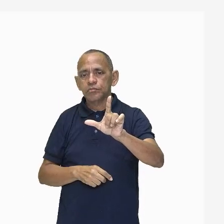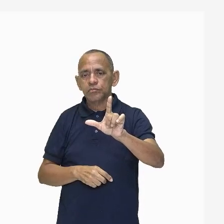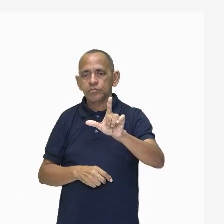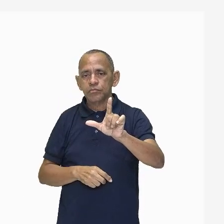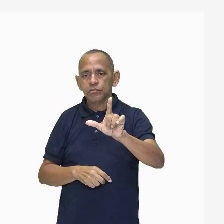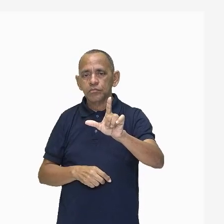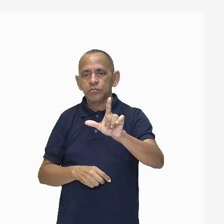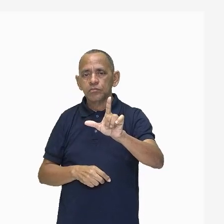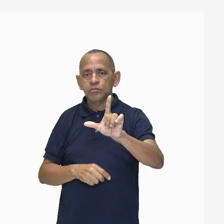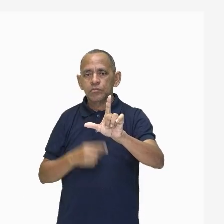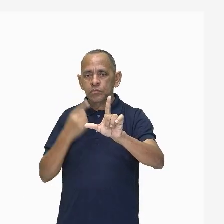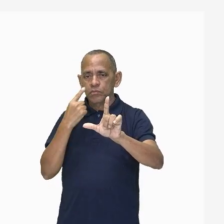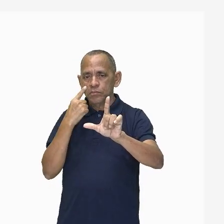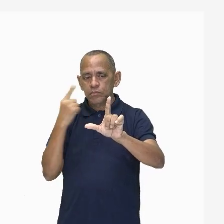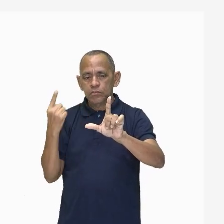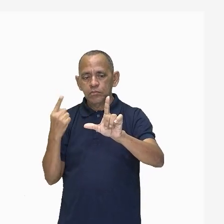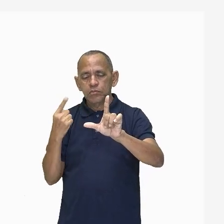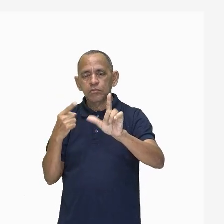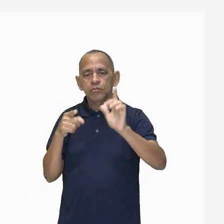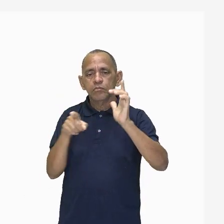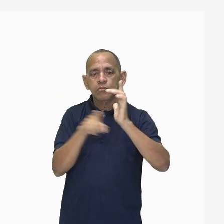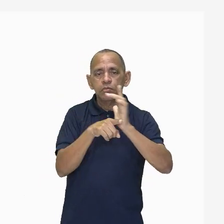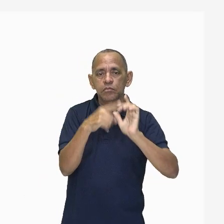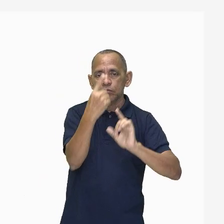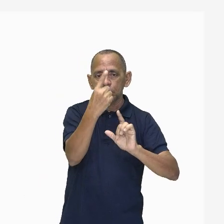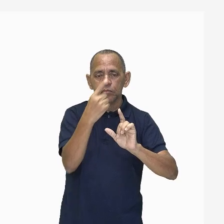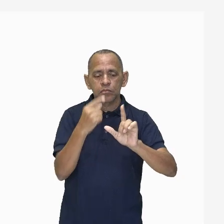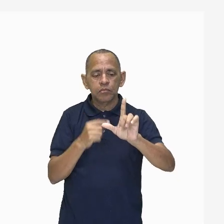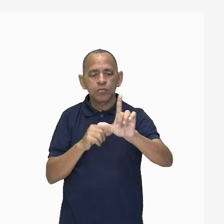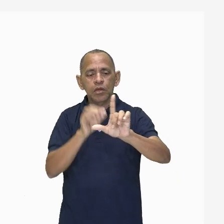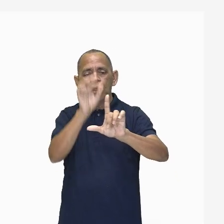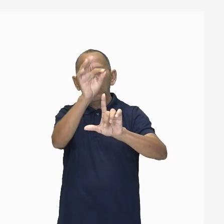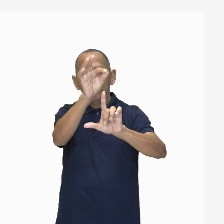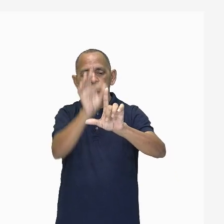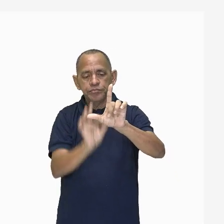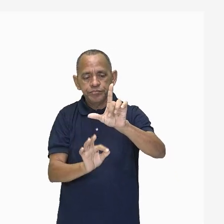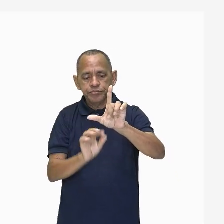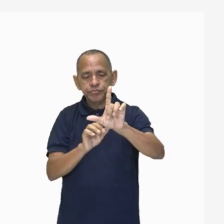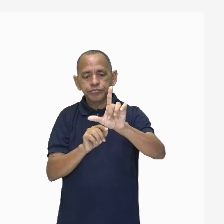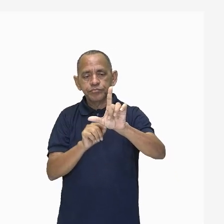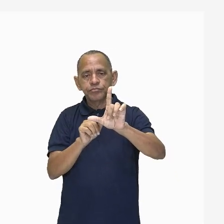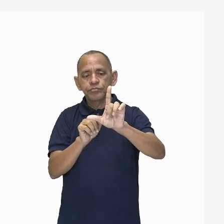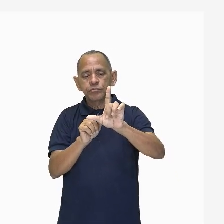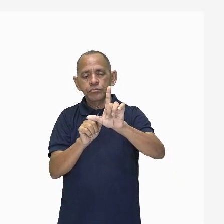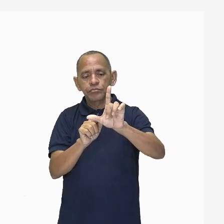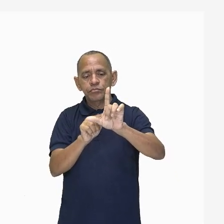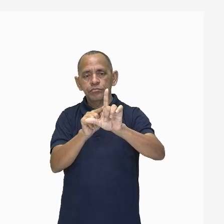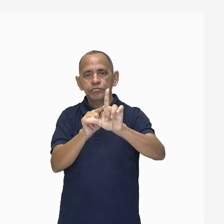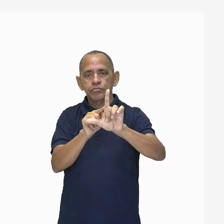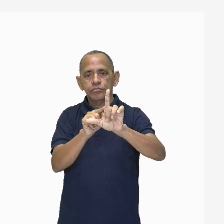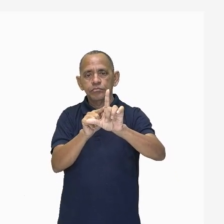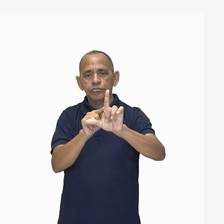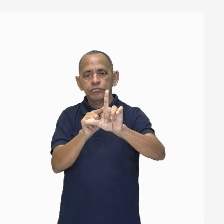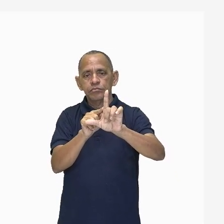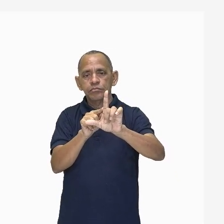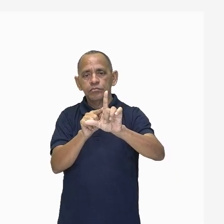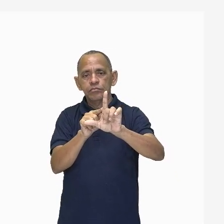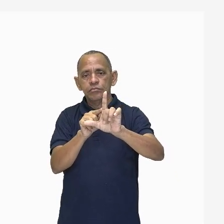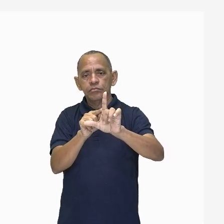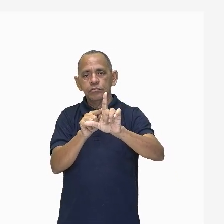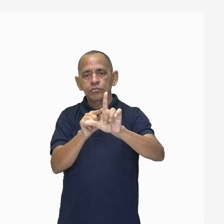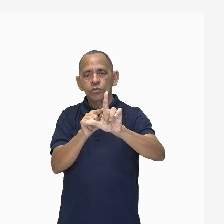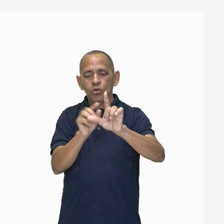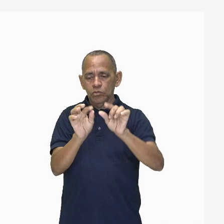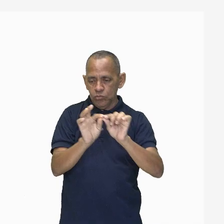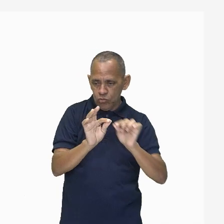bem aqui, ó, menos 1. Então, nós já sabemos que quando eu for traçar o gráfico